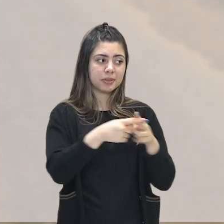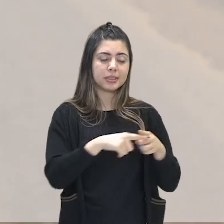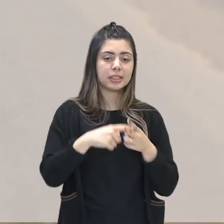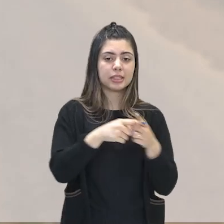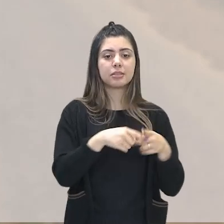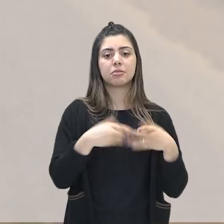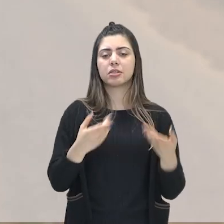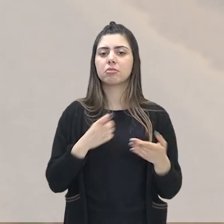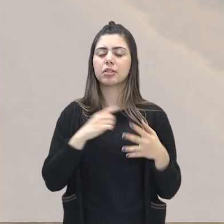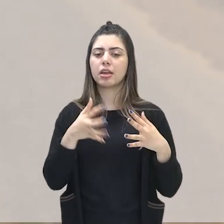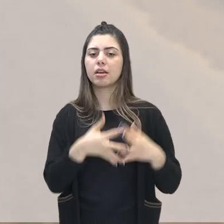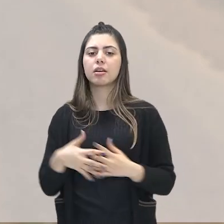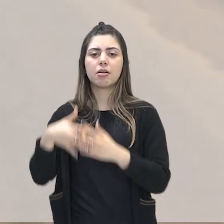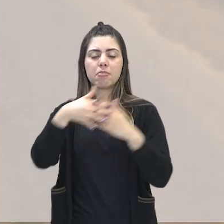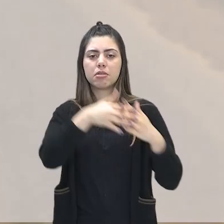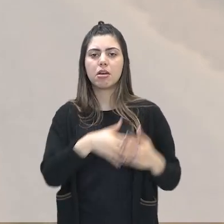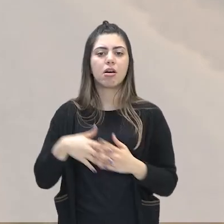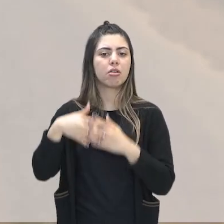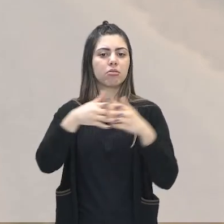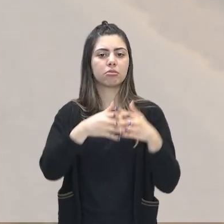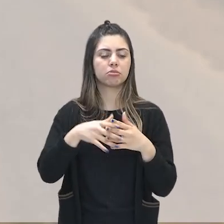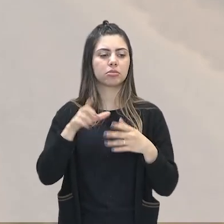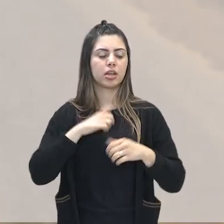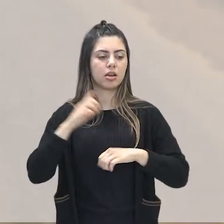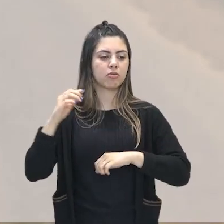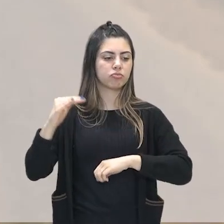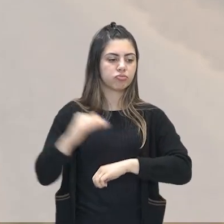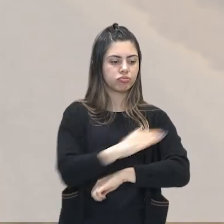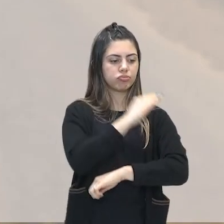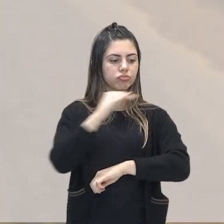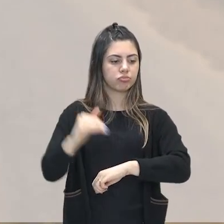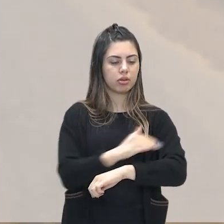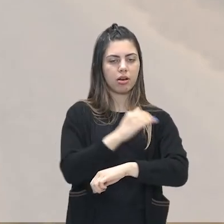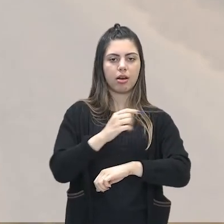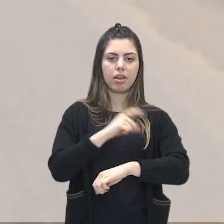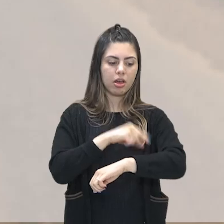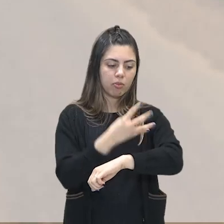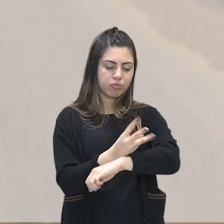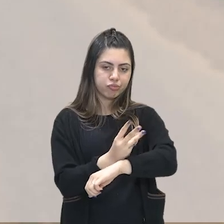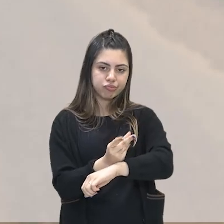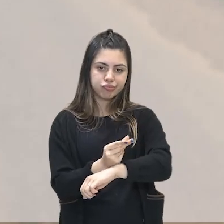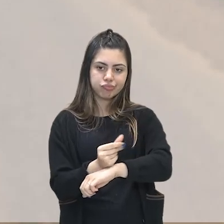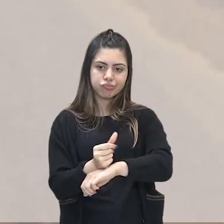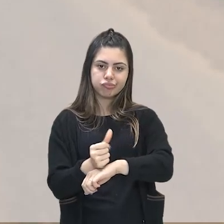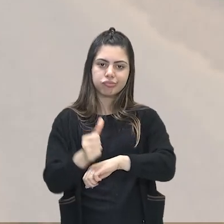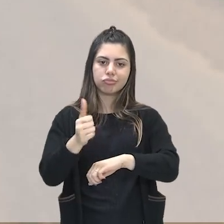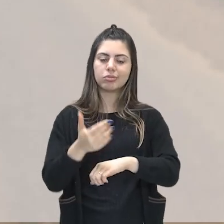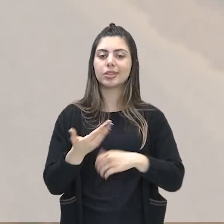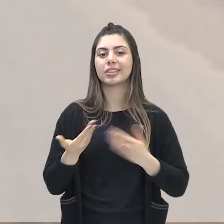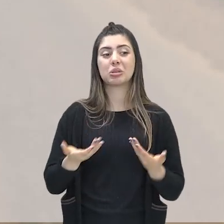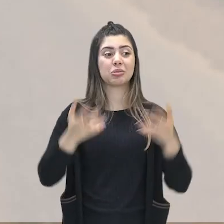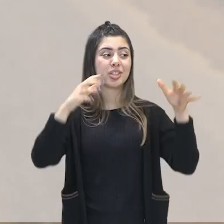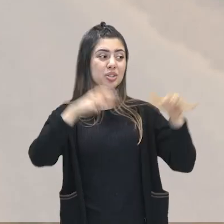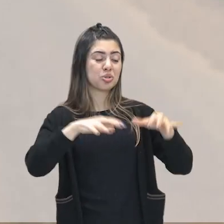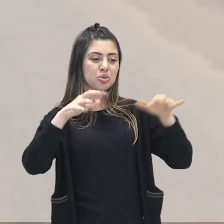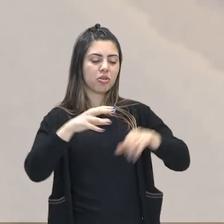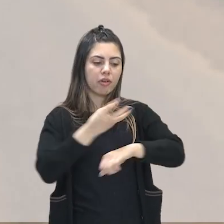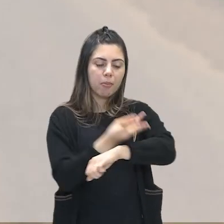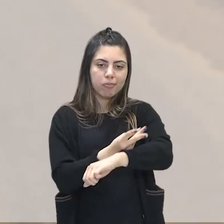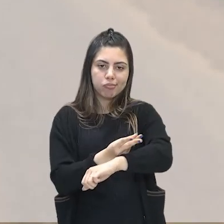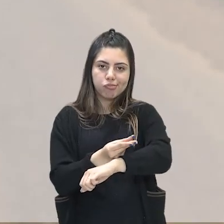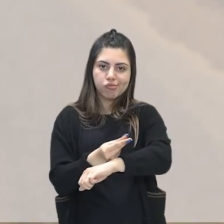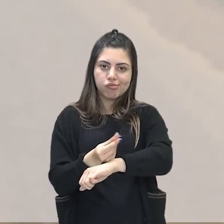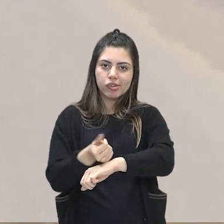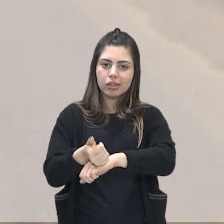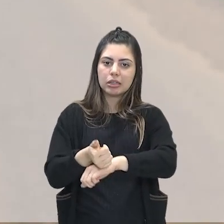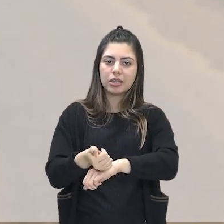mesmo, porque à medida que os caminhões vão passando, eles vão arrastando ali no asfalto e vai formando buraco, cai a chuva, o buraco também vai